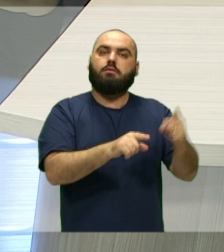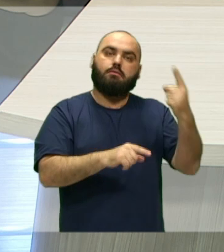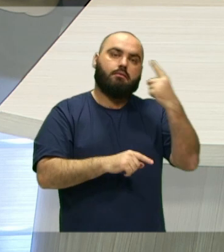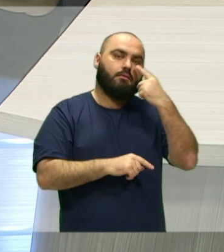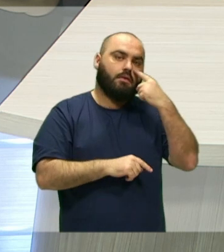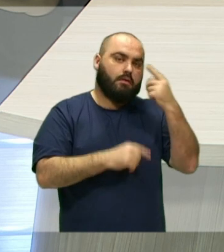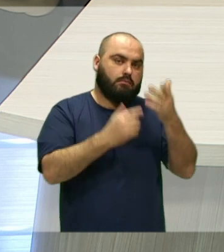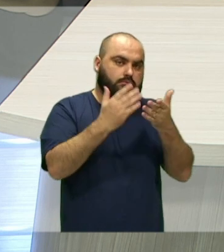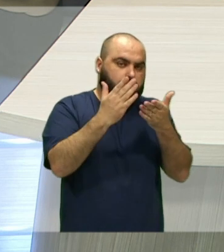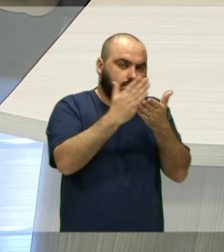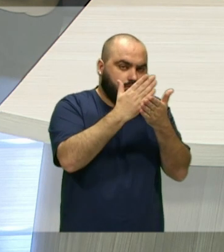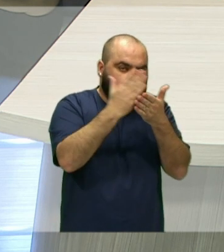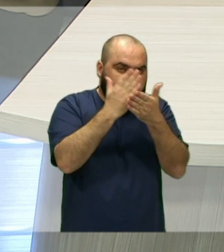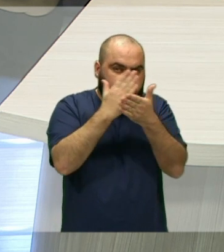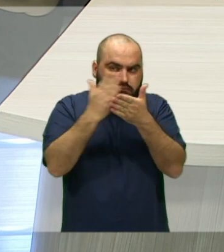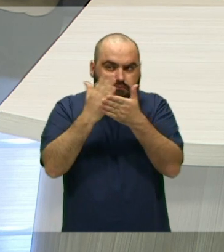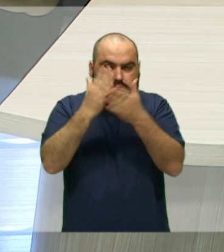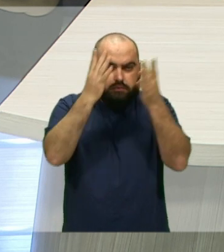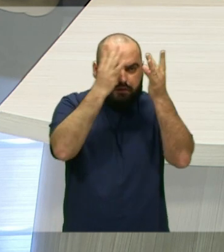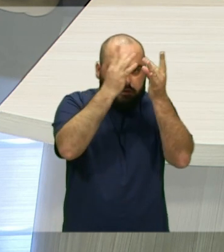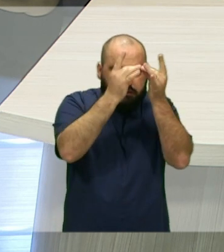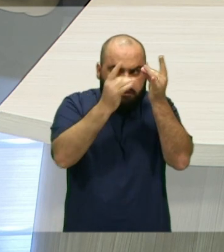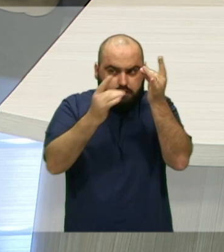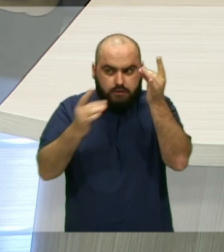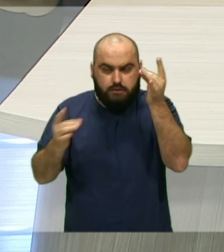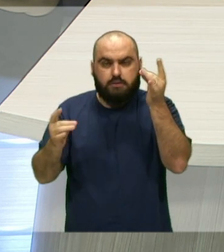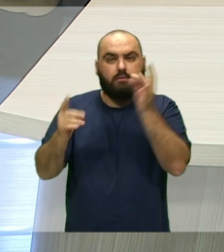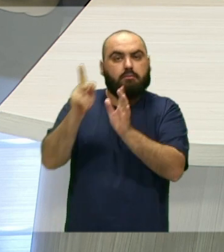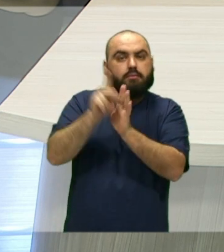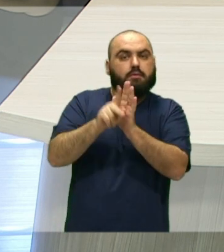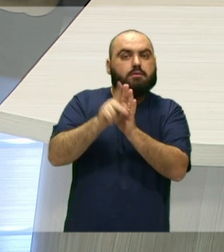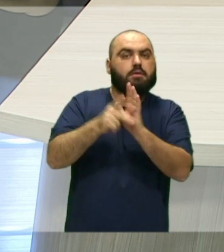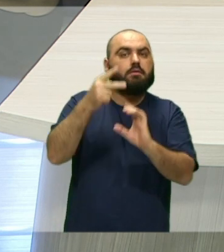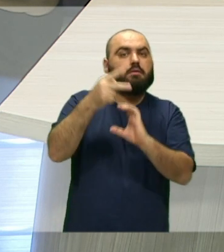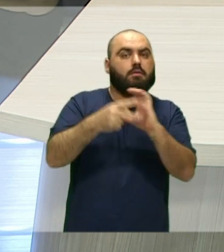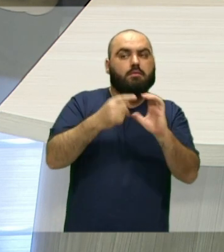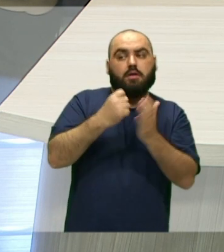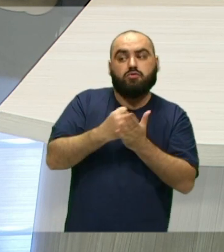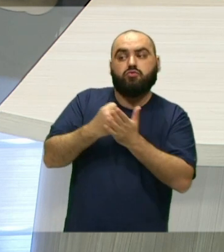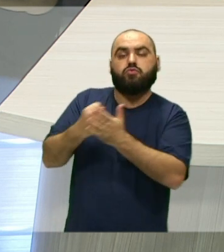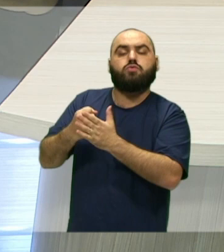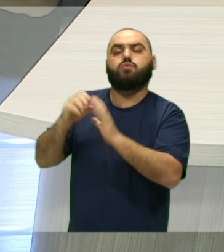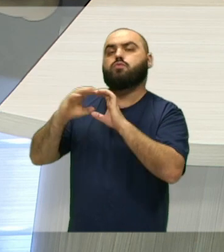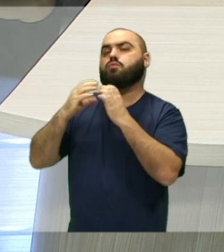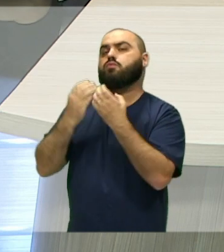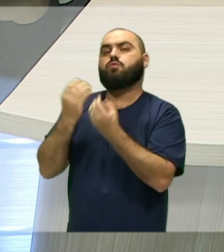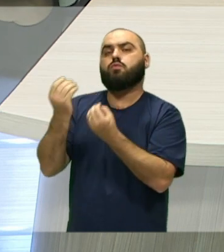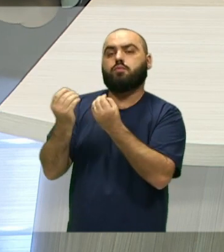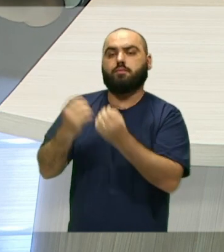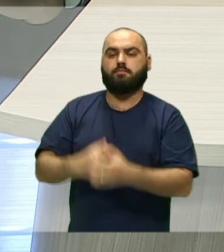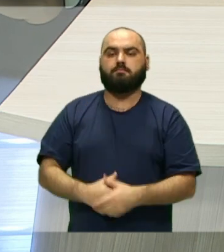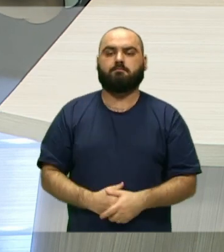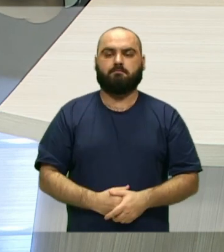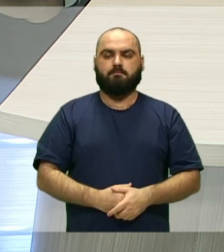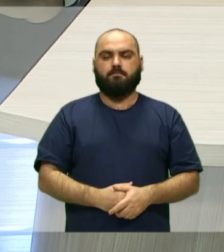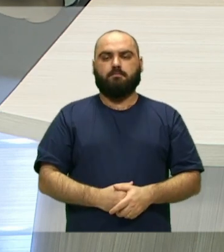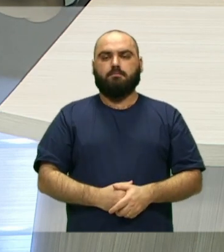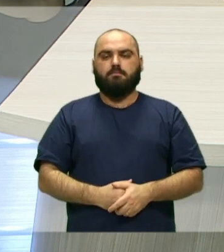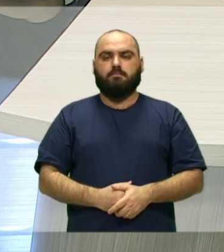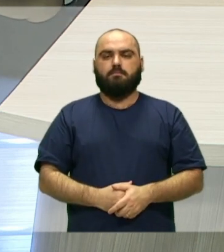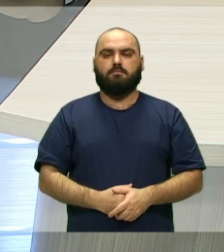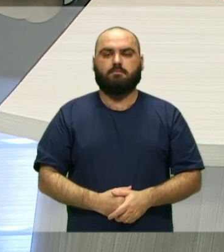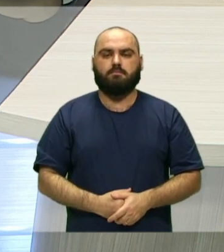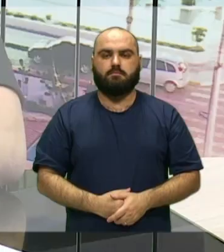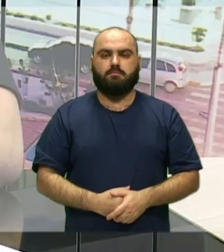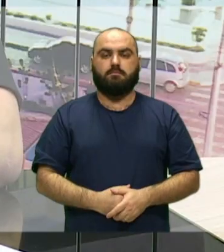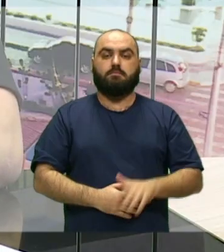esmiuçar a como que esses programas da câmara impactam na comunidade e acho que só uma coisa que que é importante